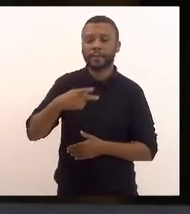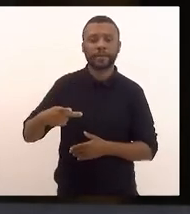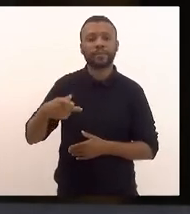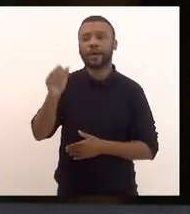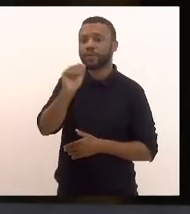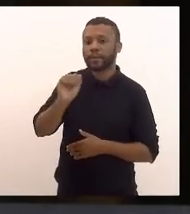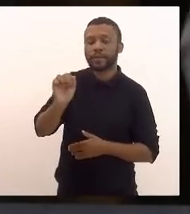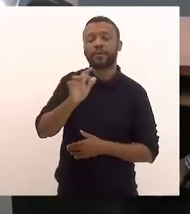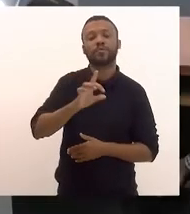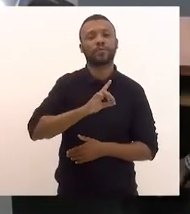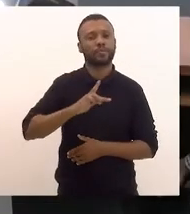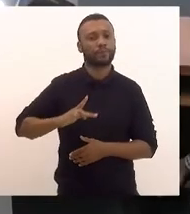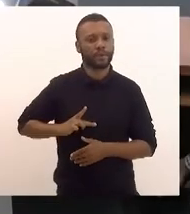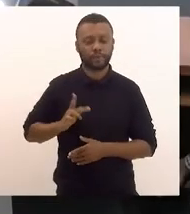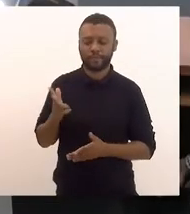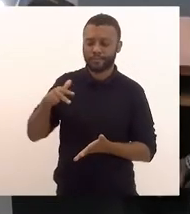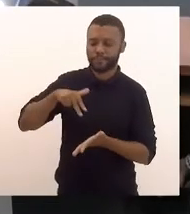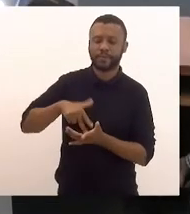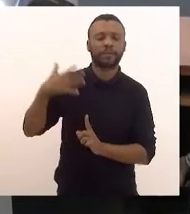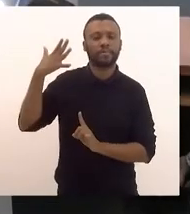usar da palavra por favor